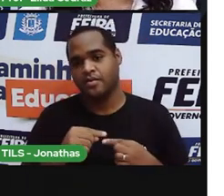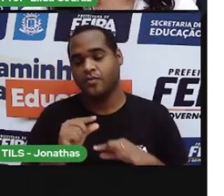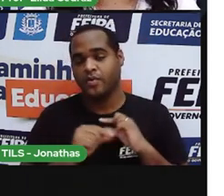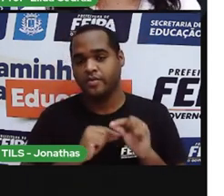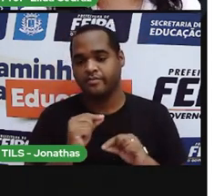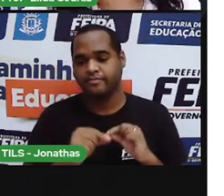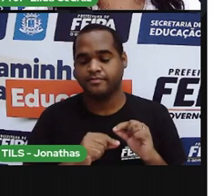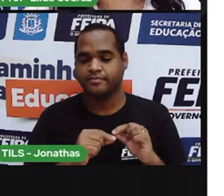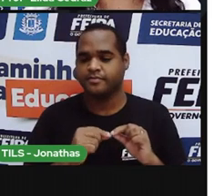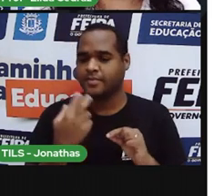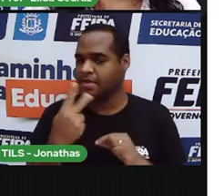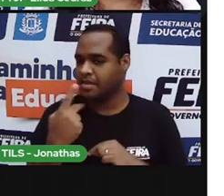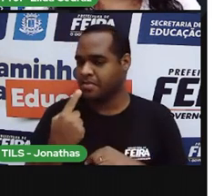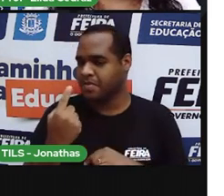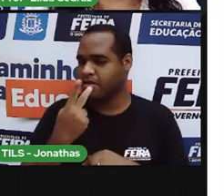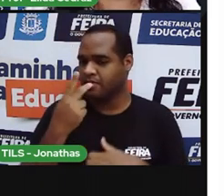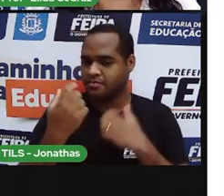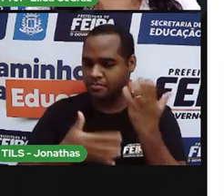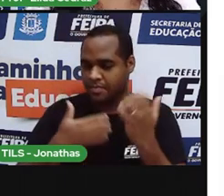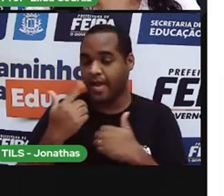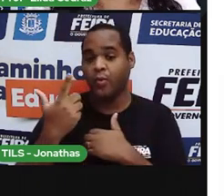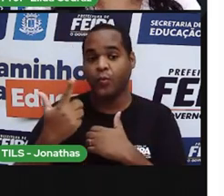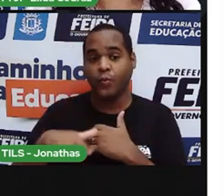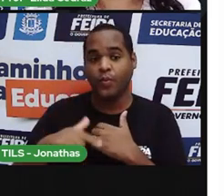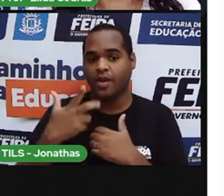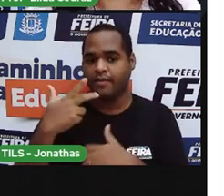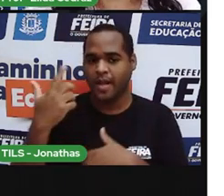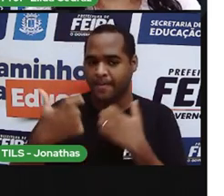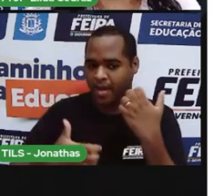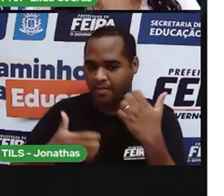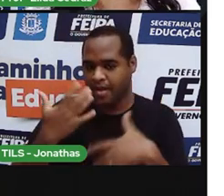palavra. Depois você vai repetir a palavra